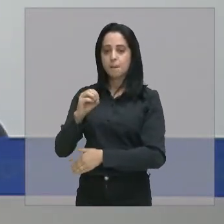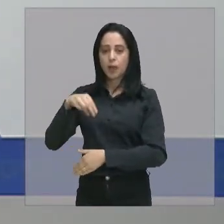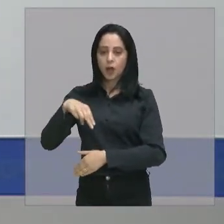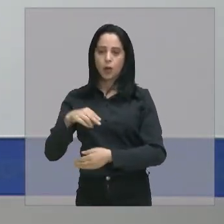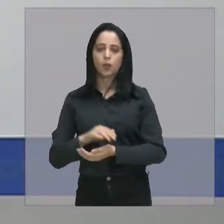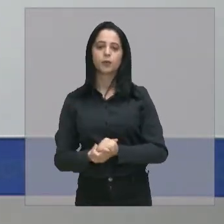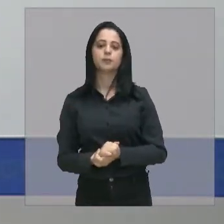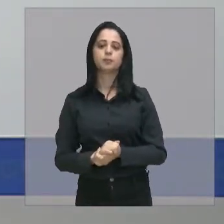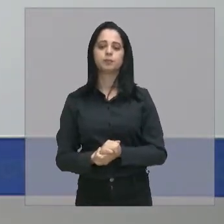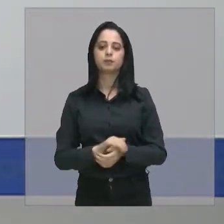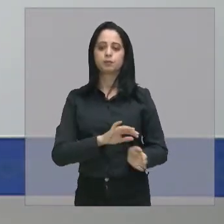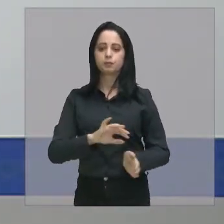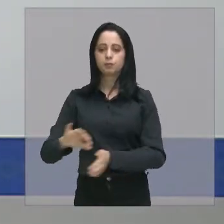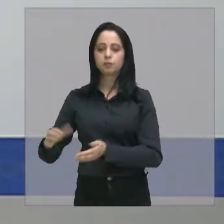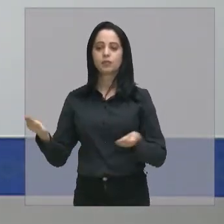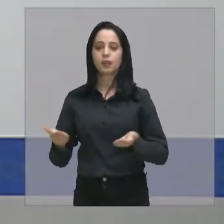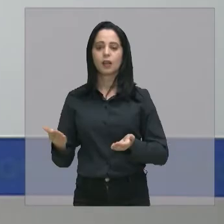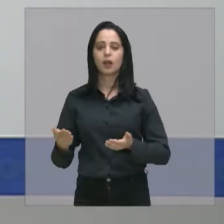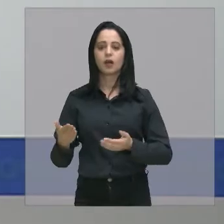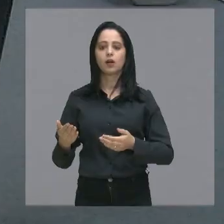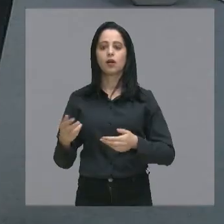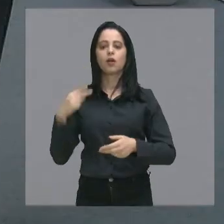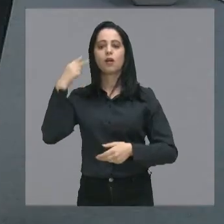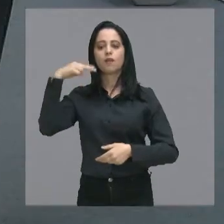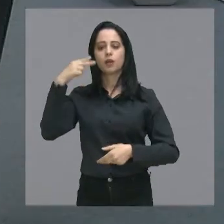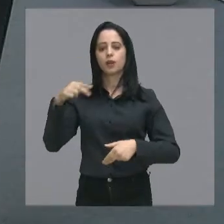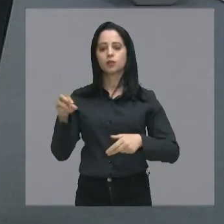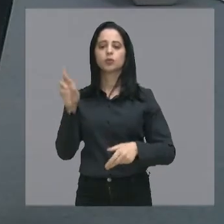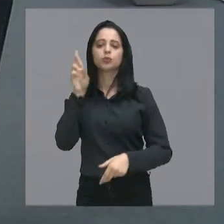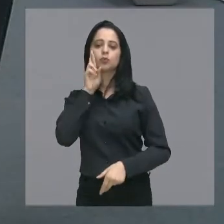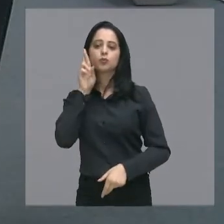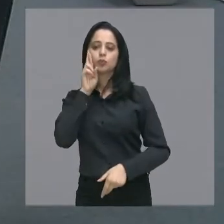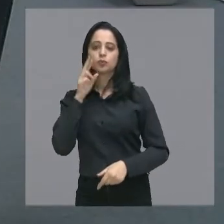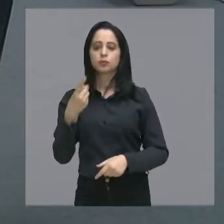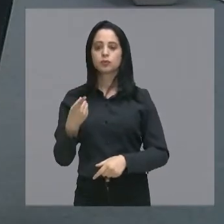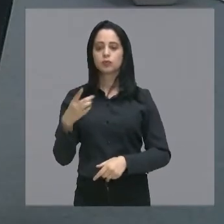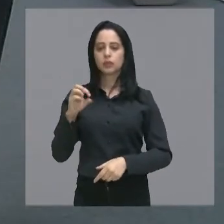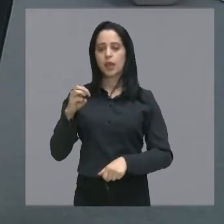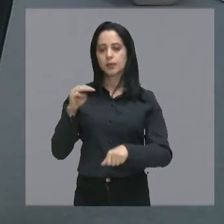vai falar com 10 minutos, o vereador Renato Santiago, com tempo de 10 minutos.